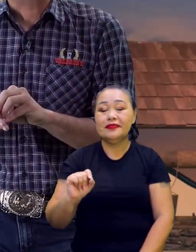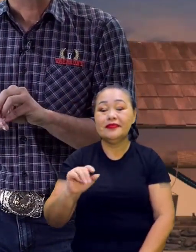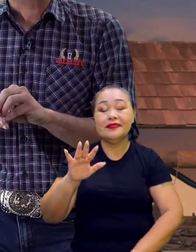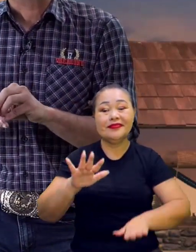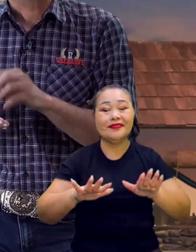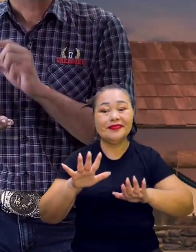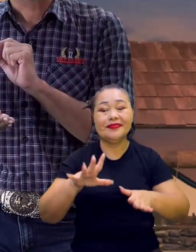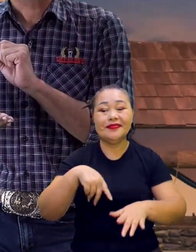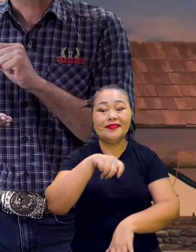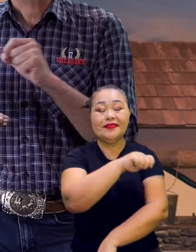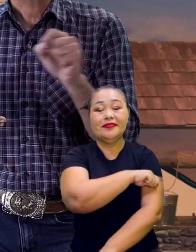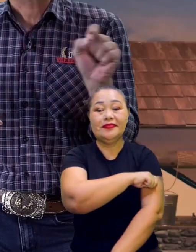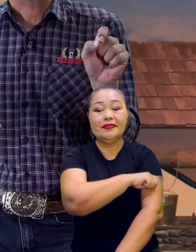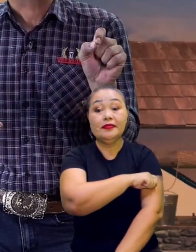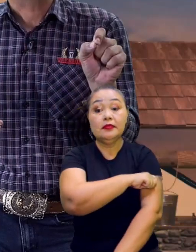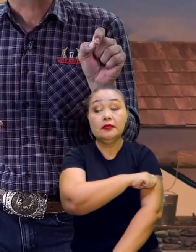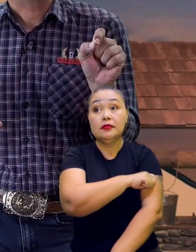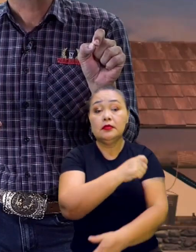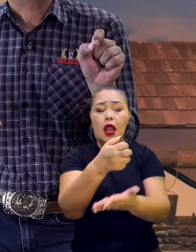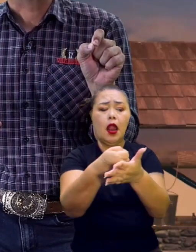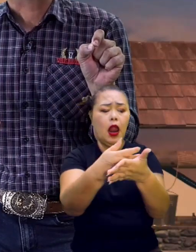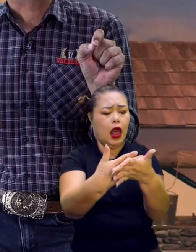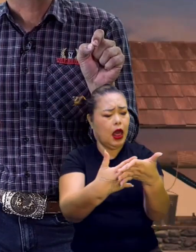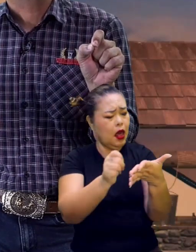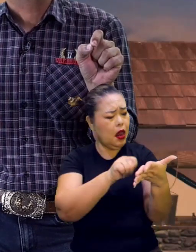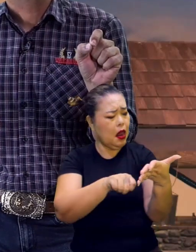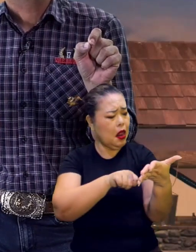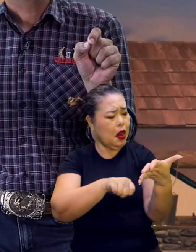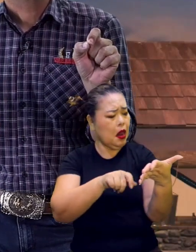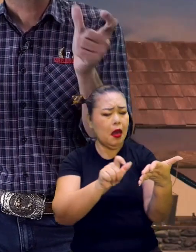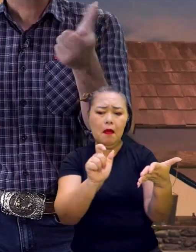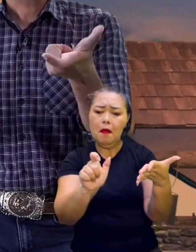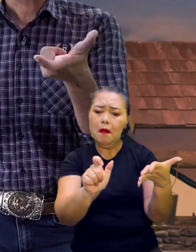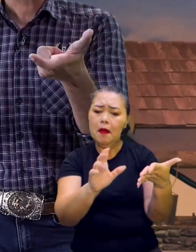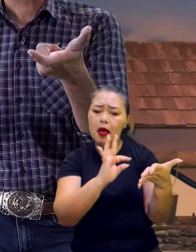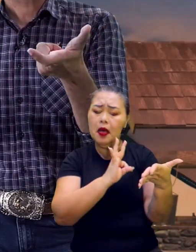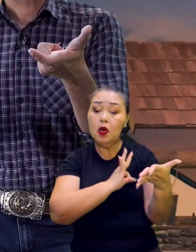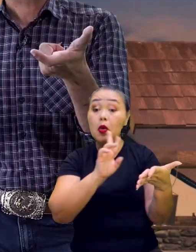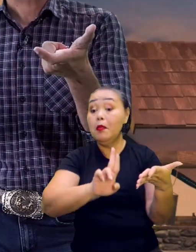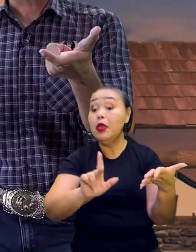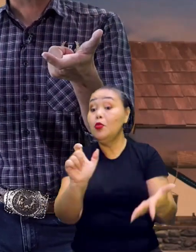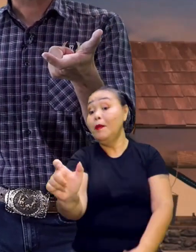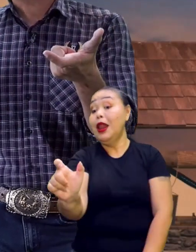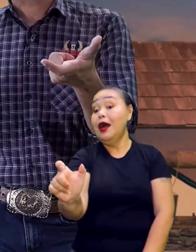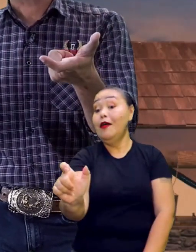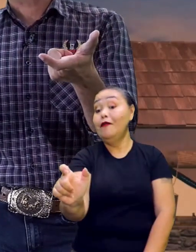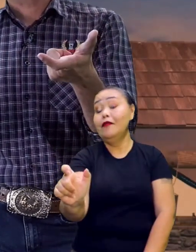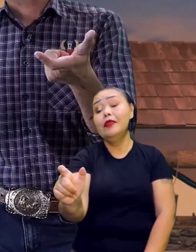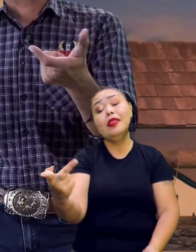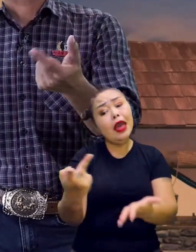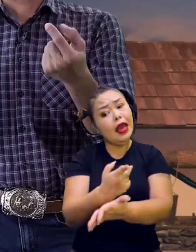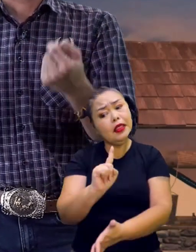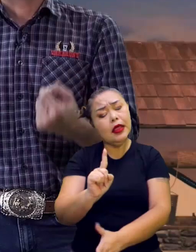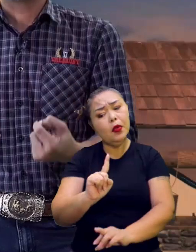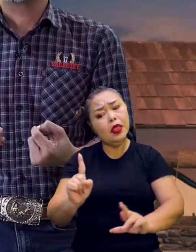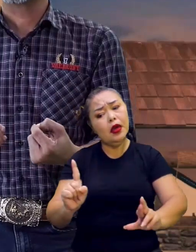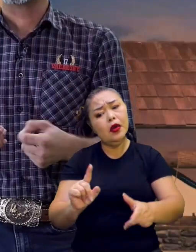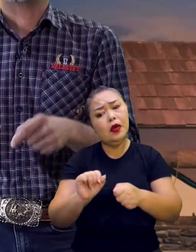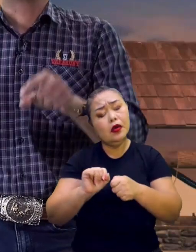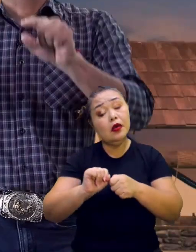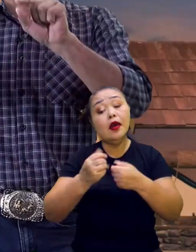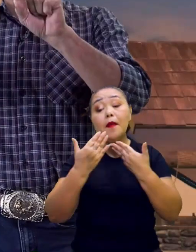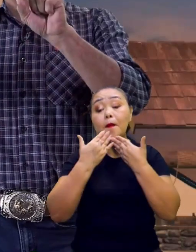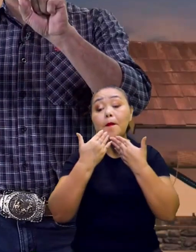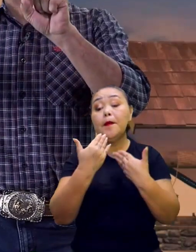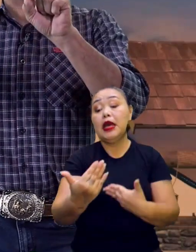o estudante, ele descreve o termo técnico e não usa o termo. Então, está errado? Não. O que a gente pede é o